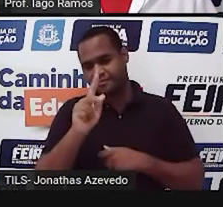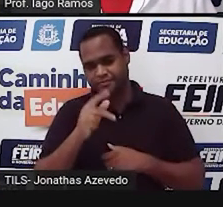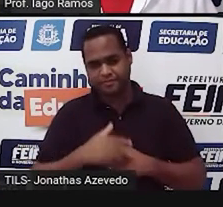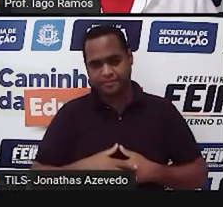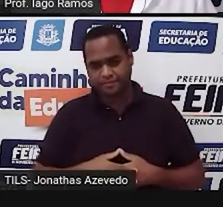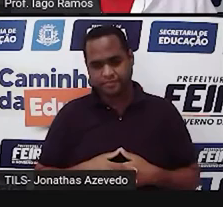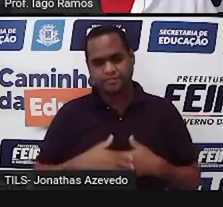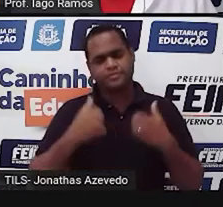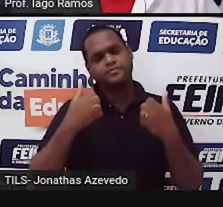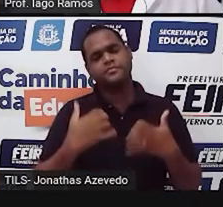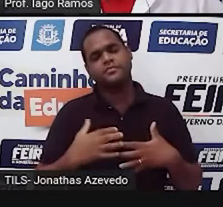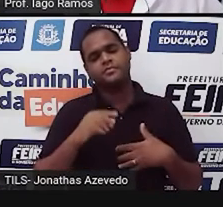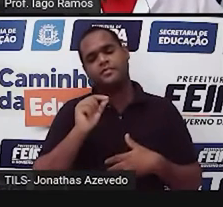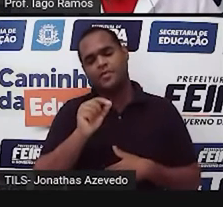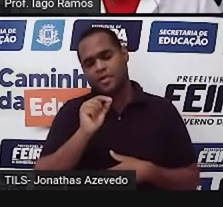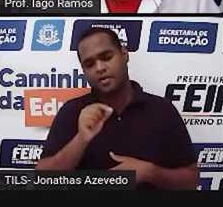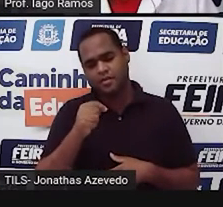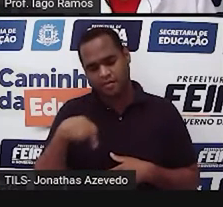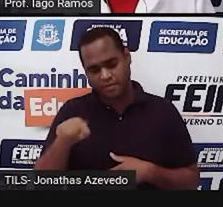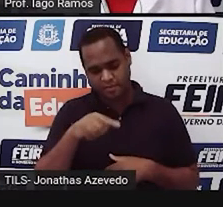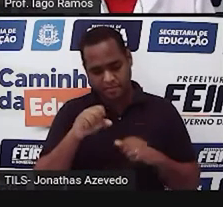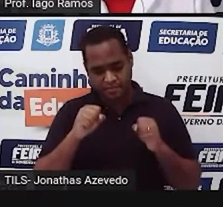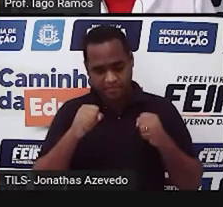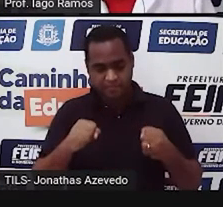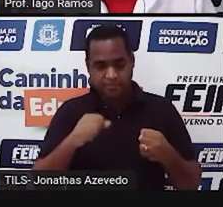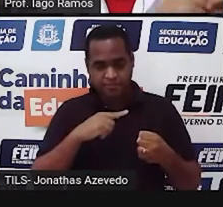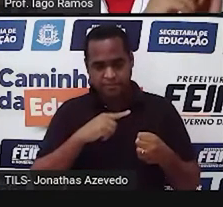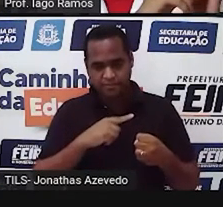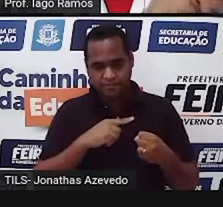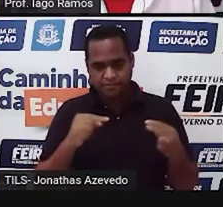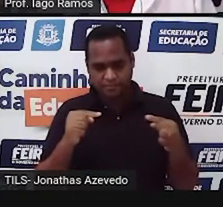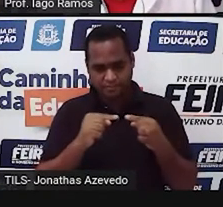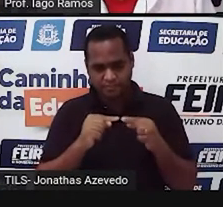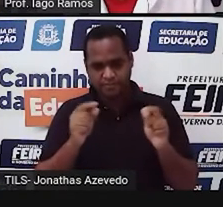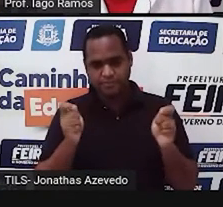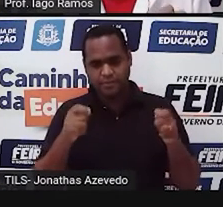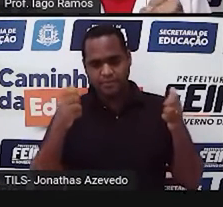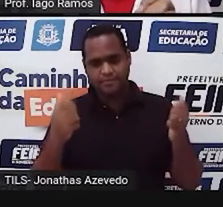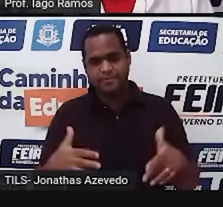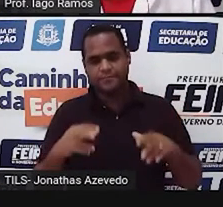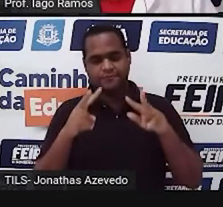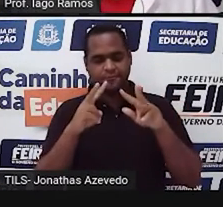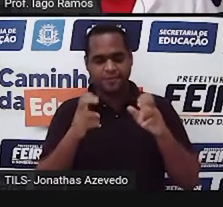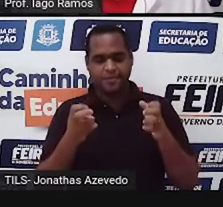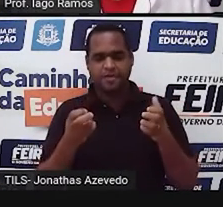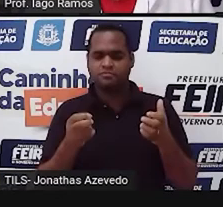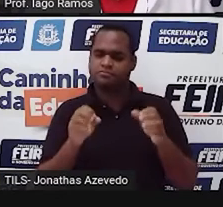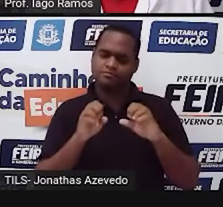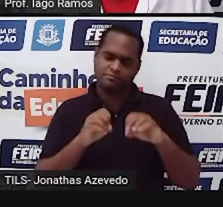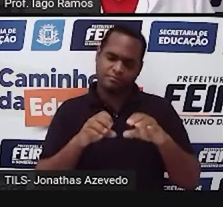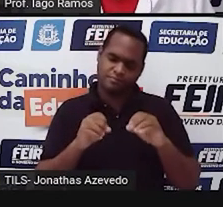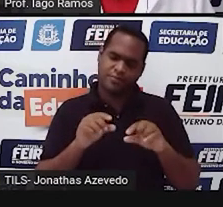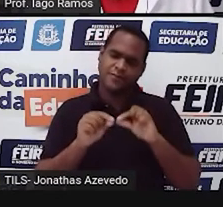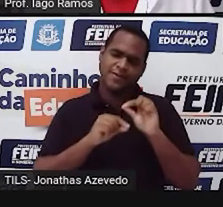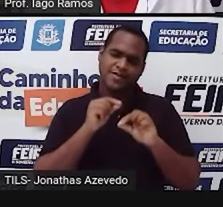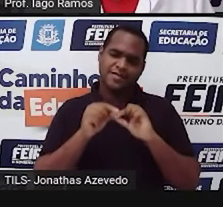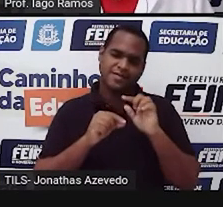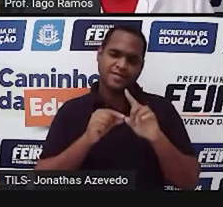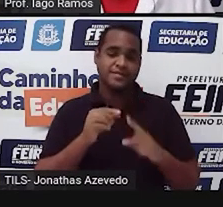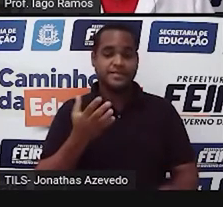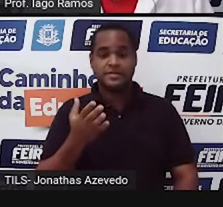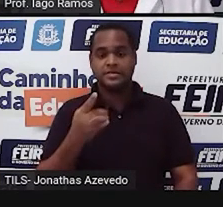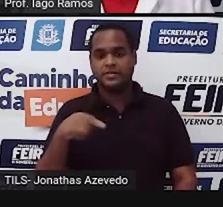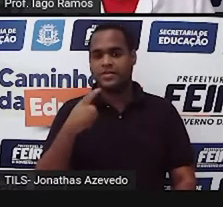então o que é que a gente vai agora né Entrar mesmo na parte do tema dessa aula né a gente vai falar